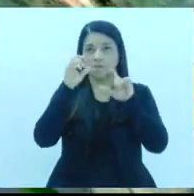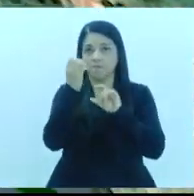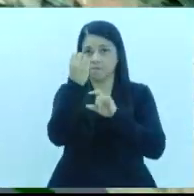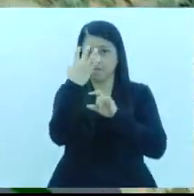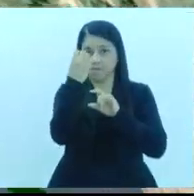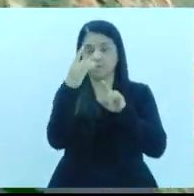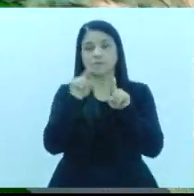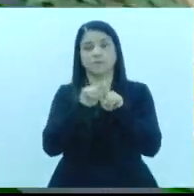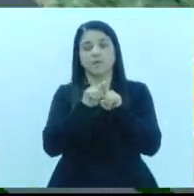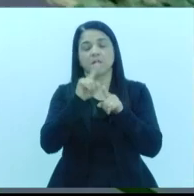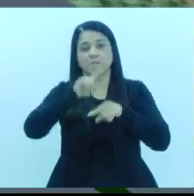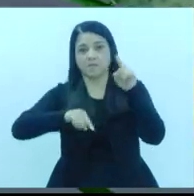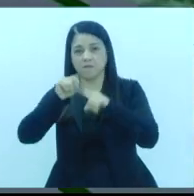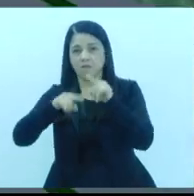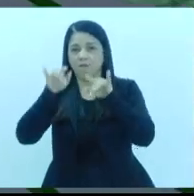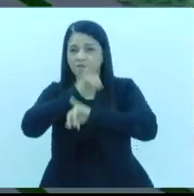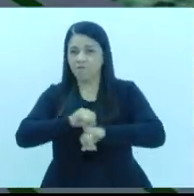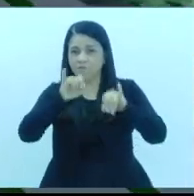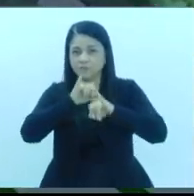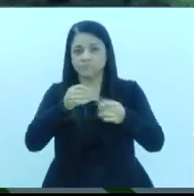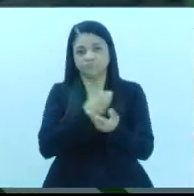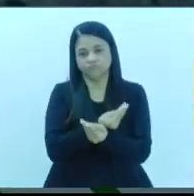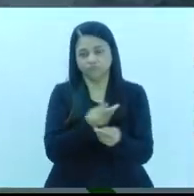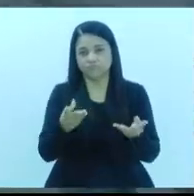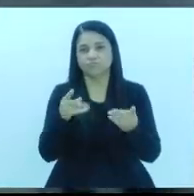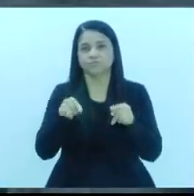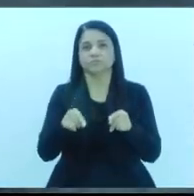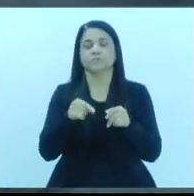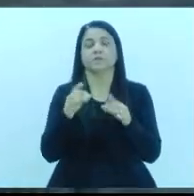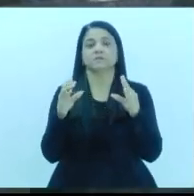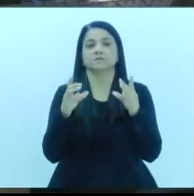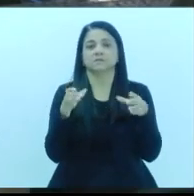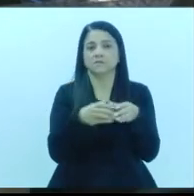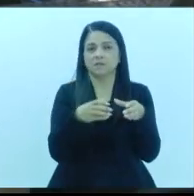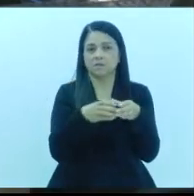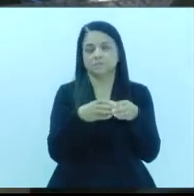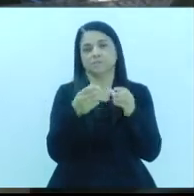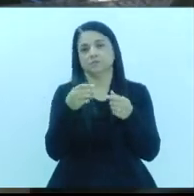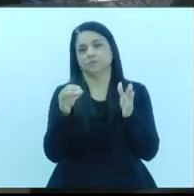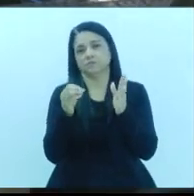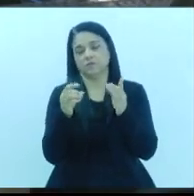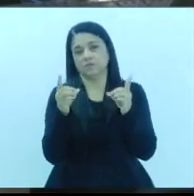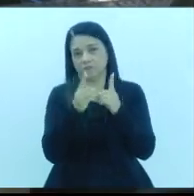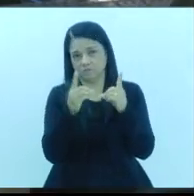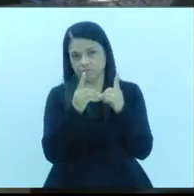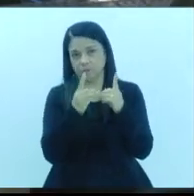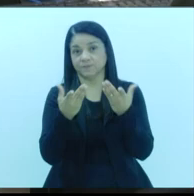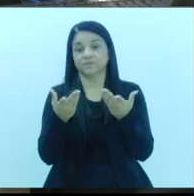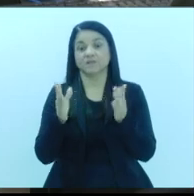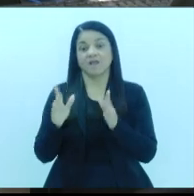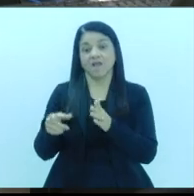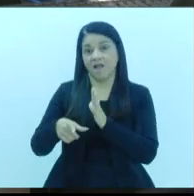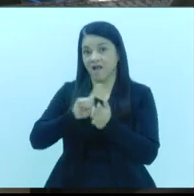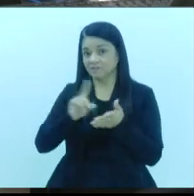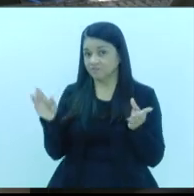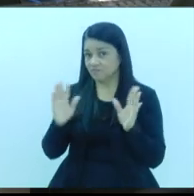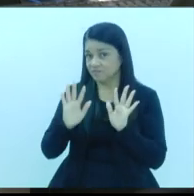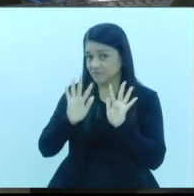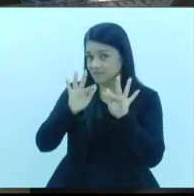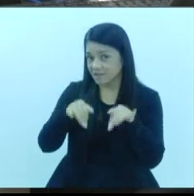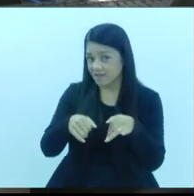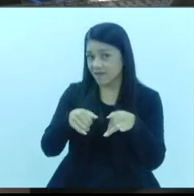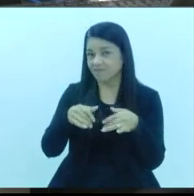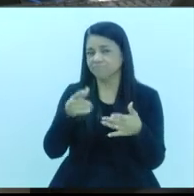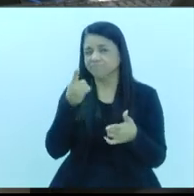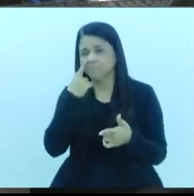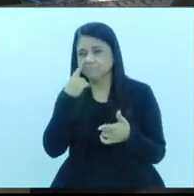materiais informativos distribuídos pelas equipes de atendimento. E antes de encerrar, vamos dar uma olhada no tempo em